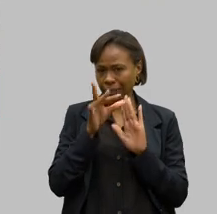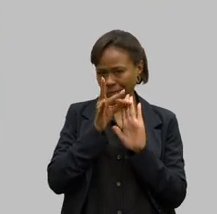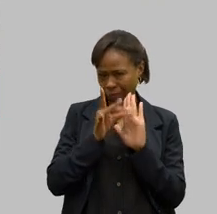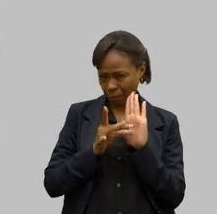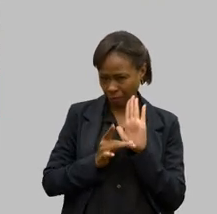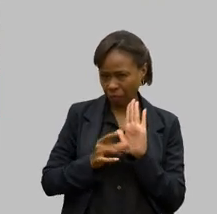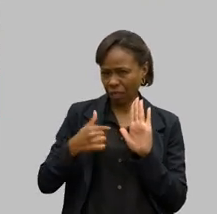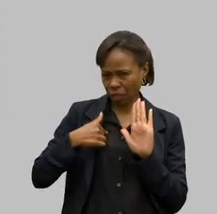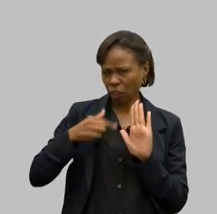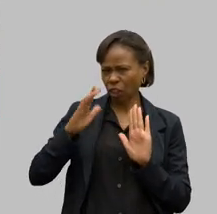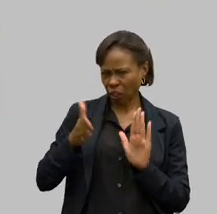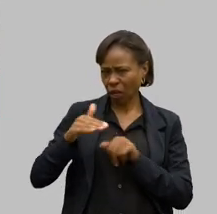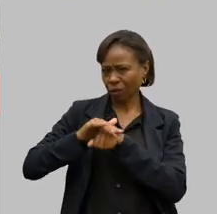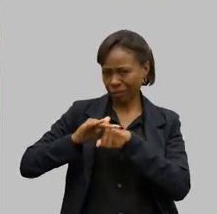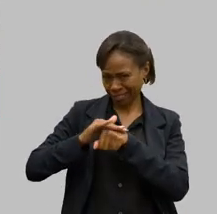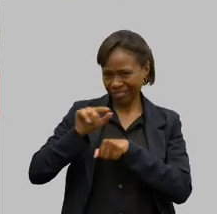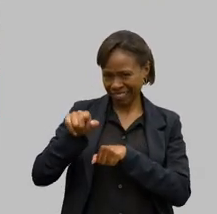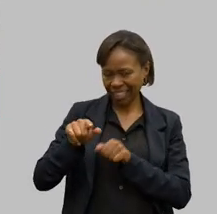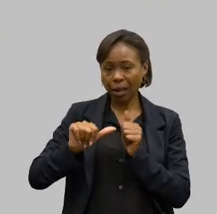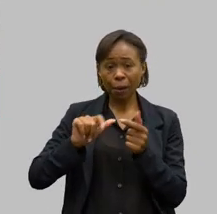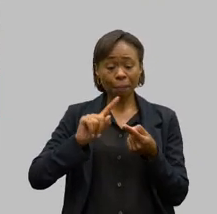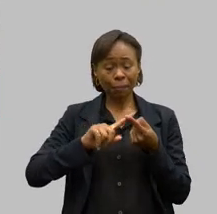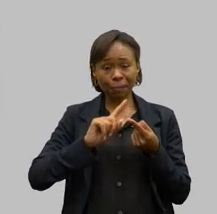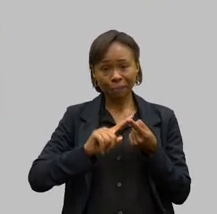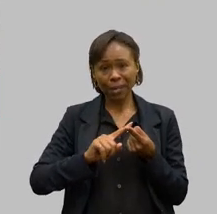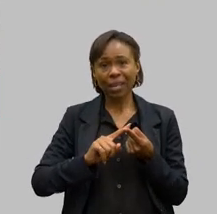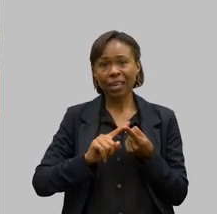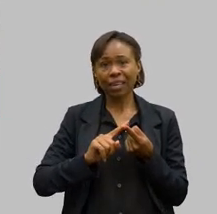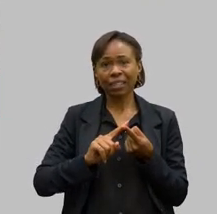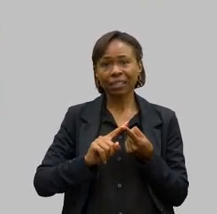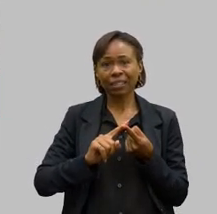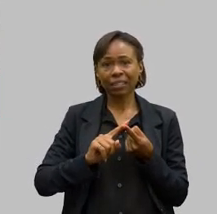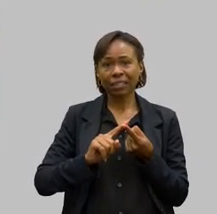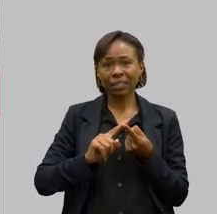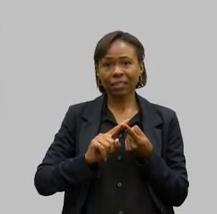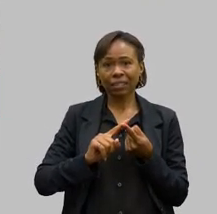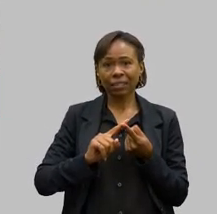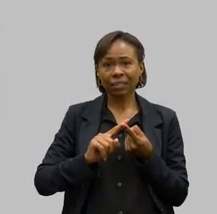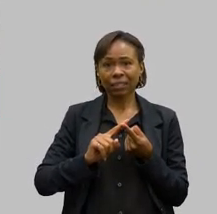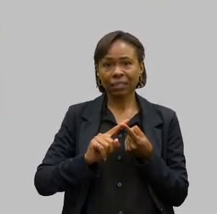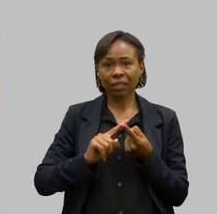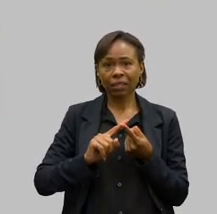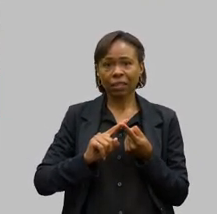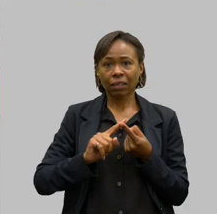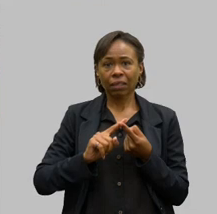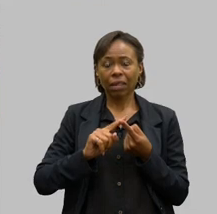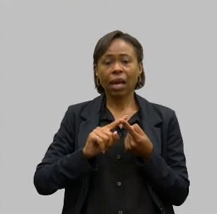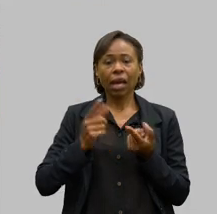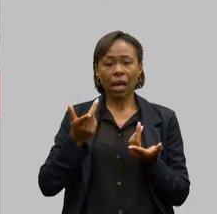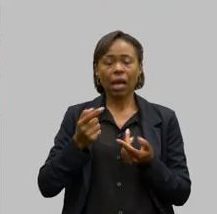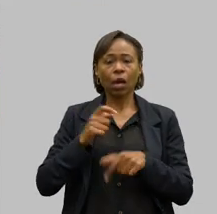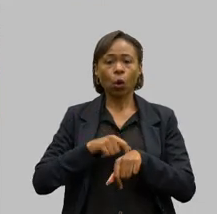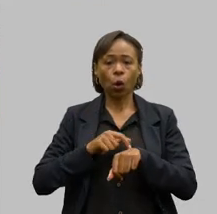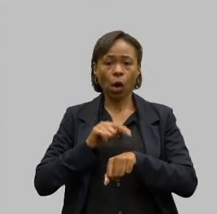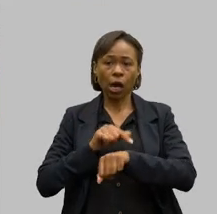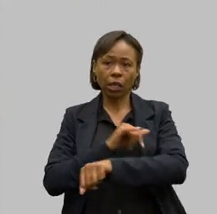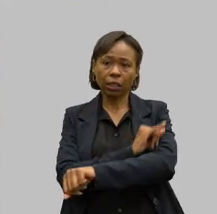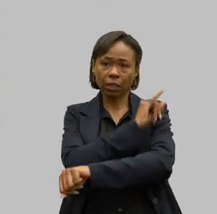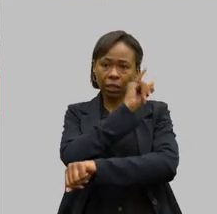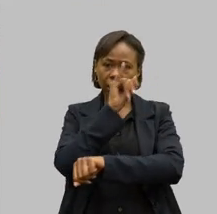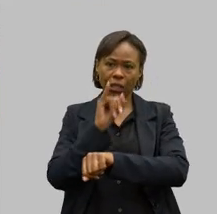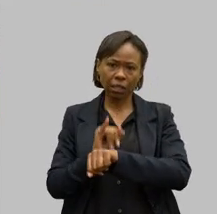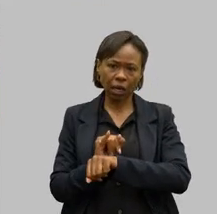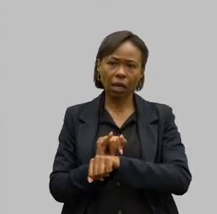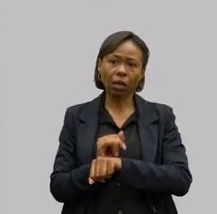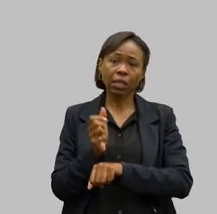você. A primeira é sobre a questão do tempo integral, que eu ainda acredito que mesmo com a redução da carga horária ainda precisa ser revisto,